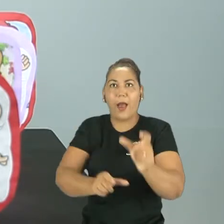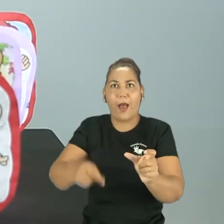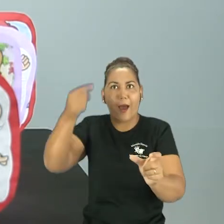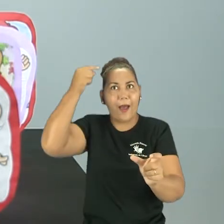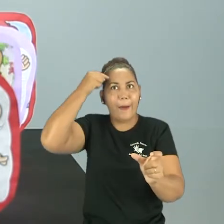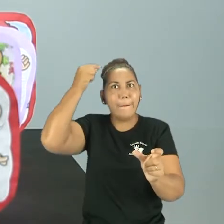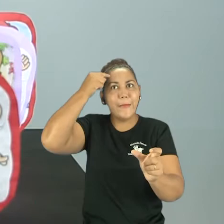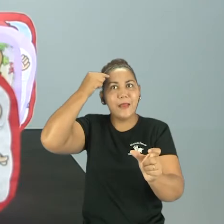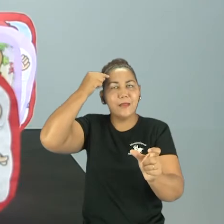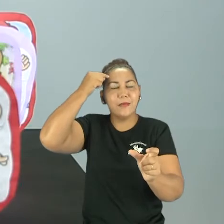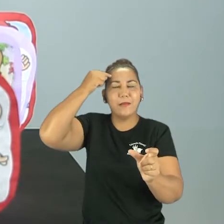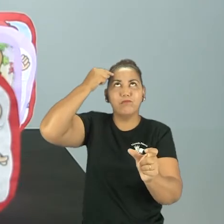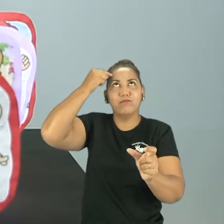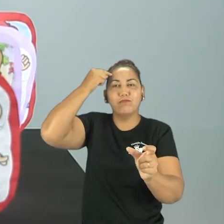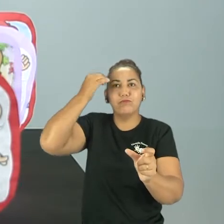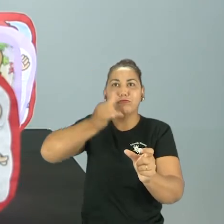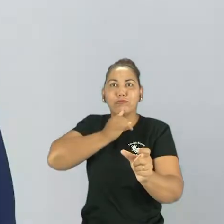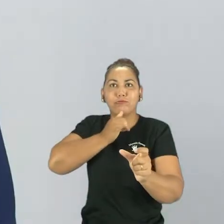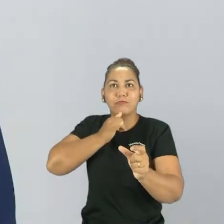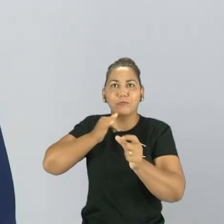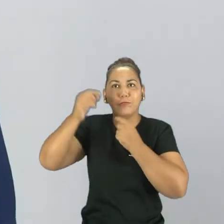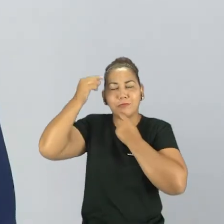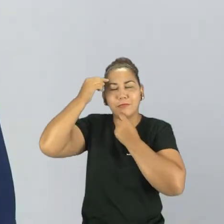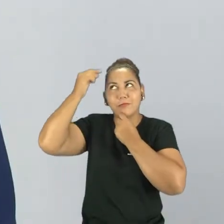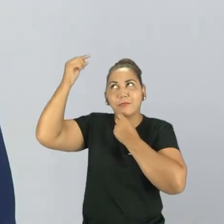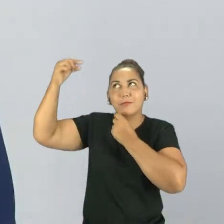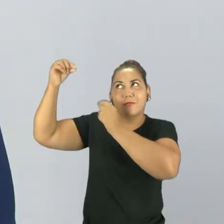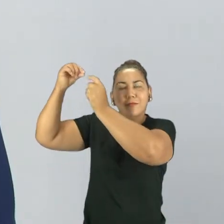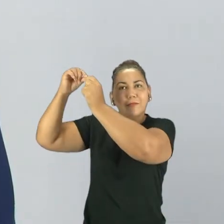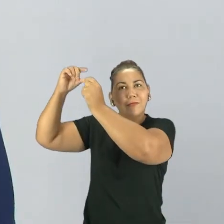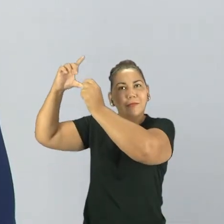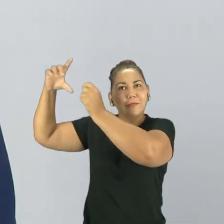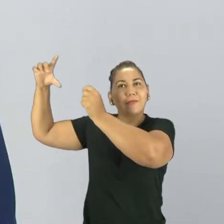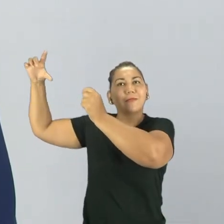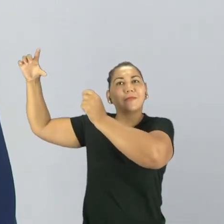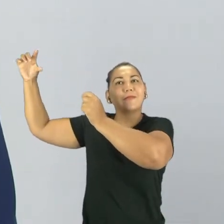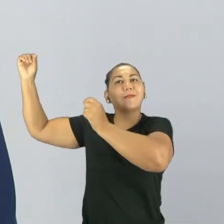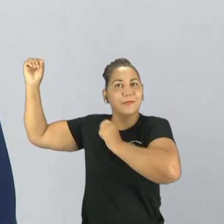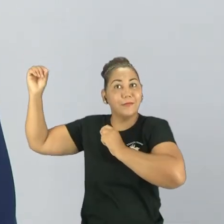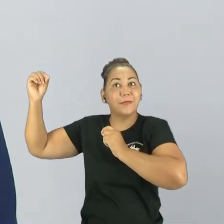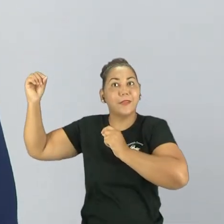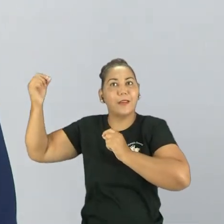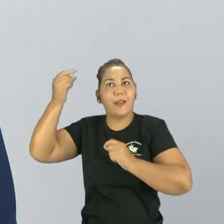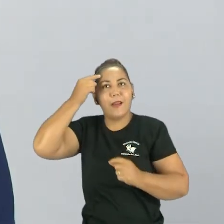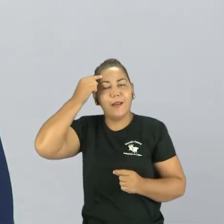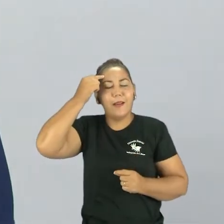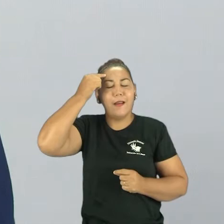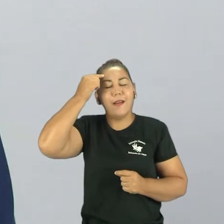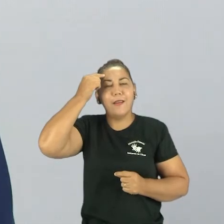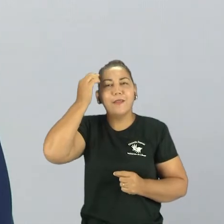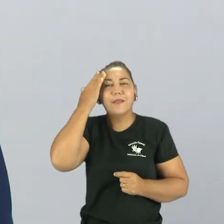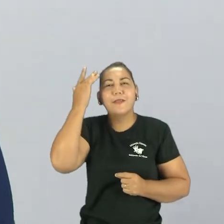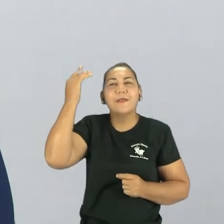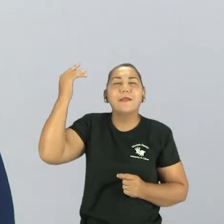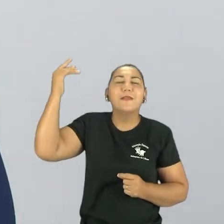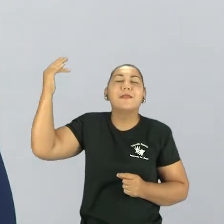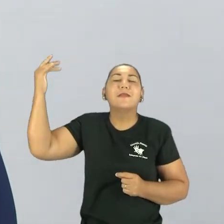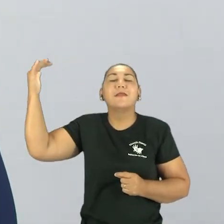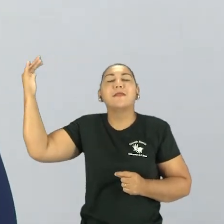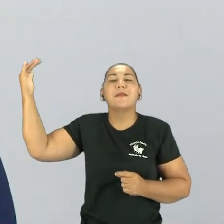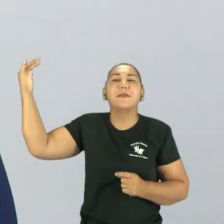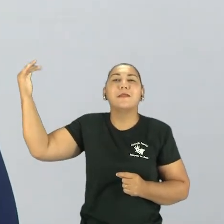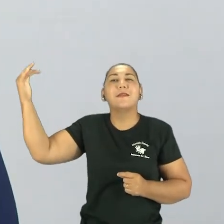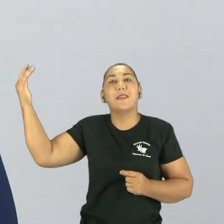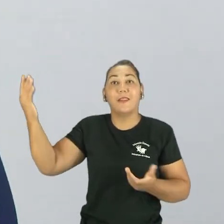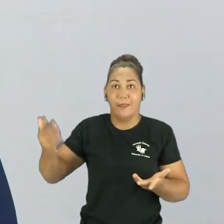Outro aqui, ó, balão também de pensamento, que é uma nuvem. Ou então de sonho, quando ele tá